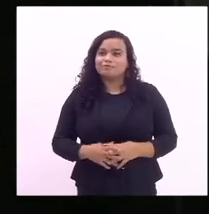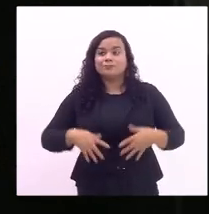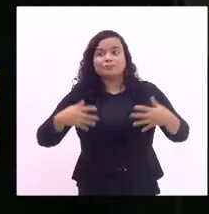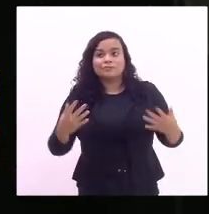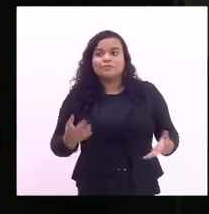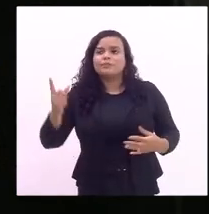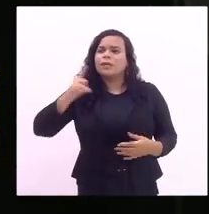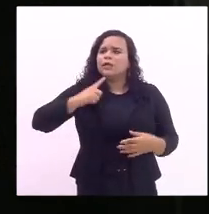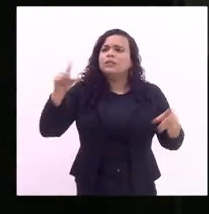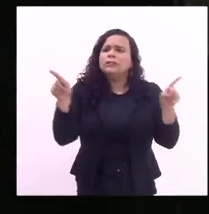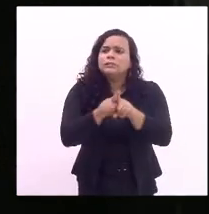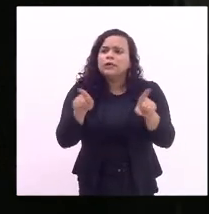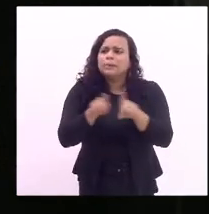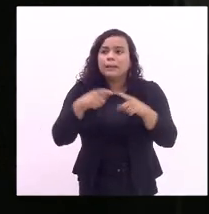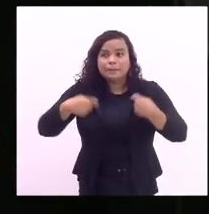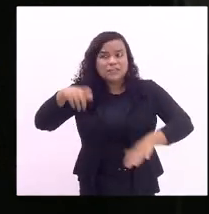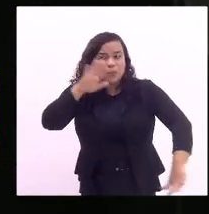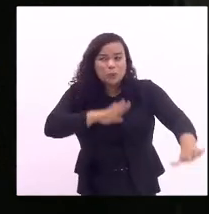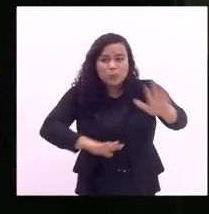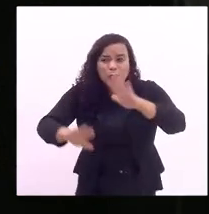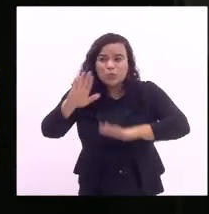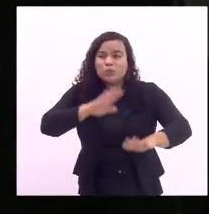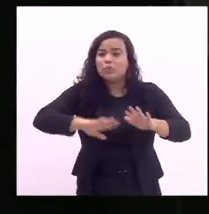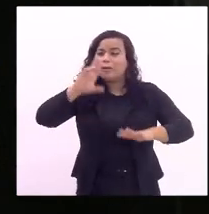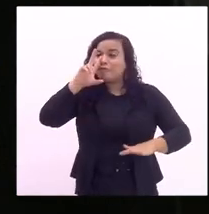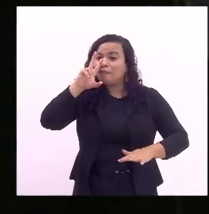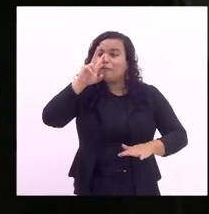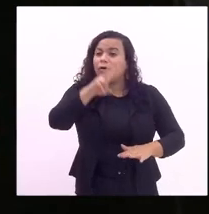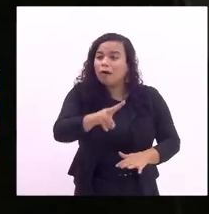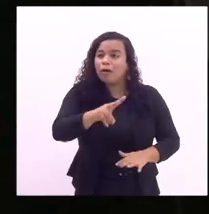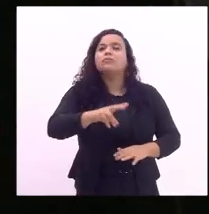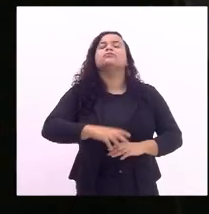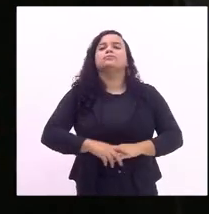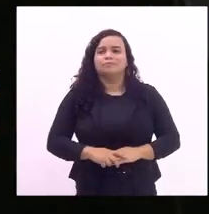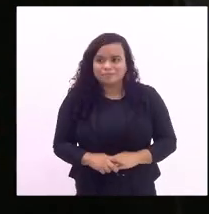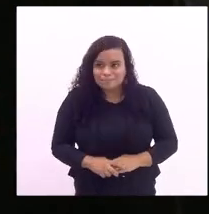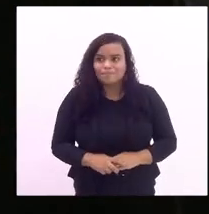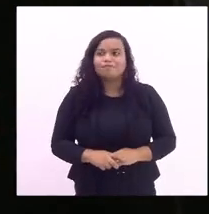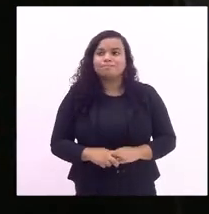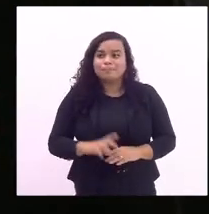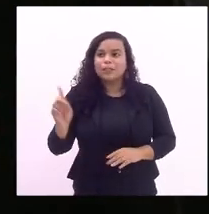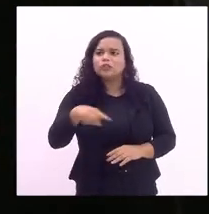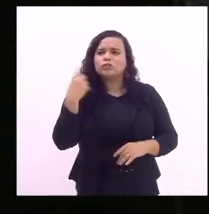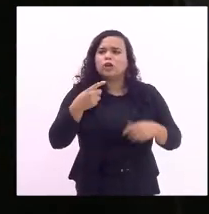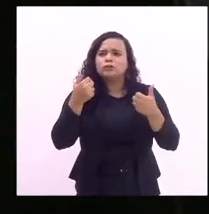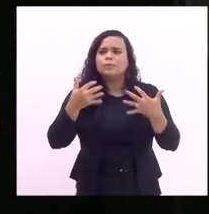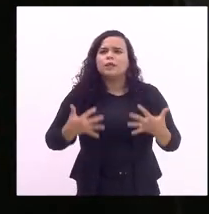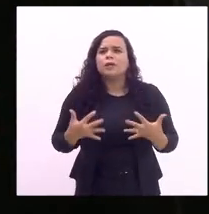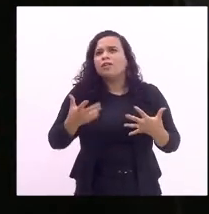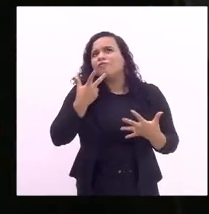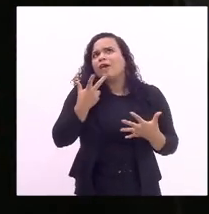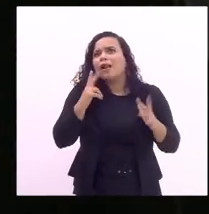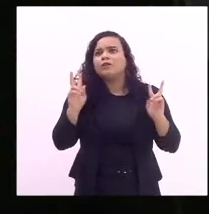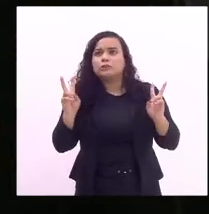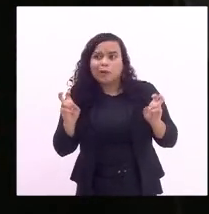temos aqui que tomar muito cuidado quando a gente fala num dia